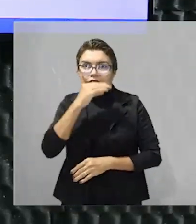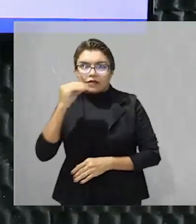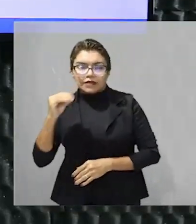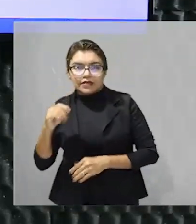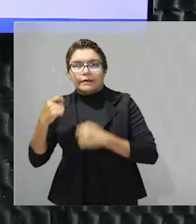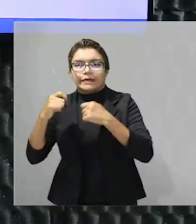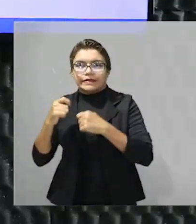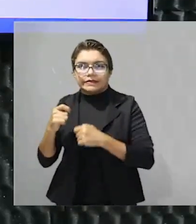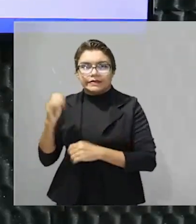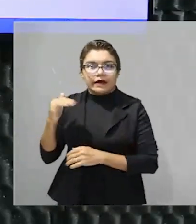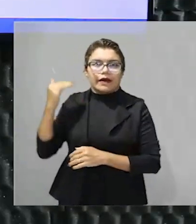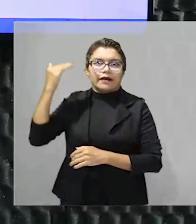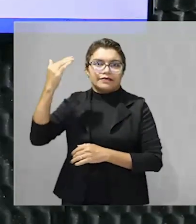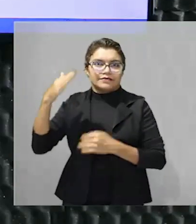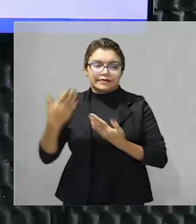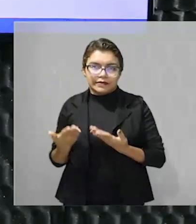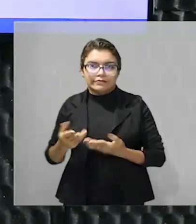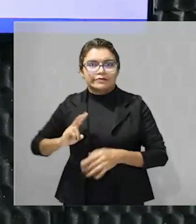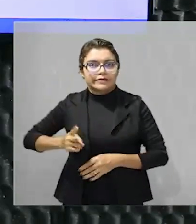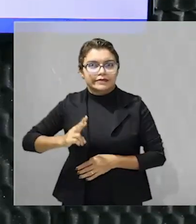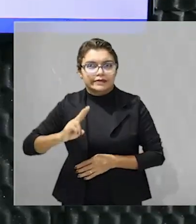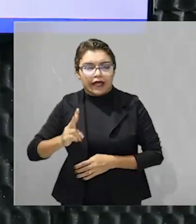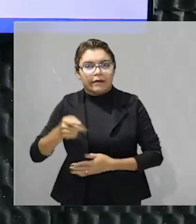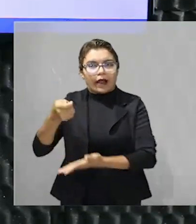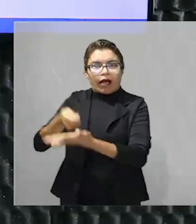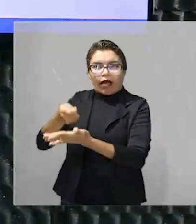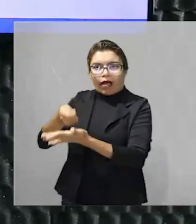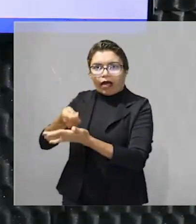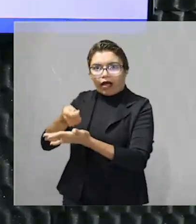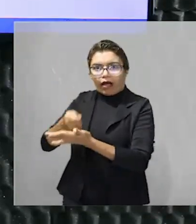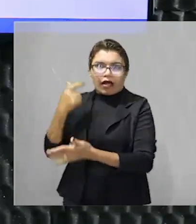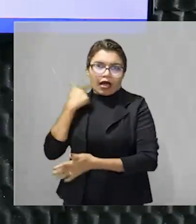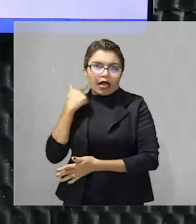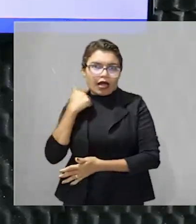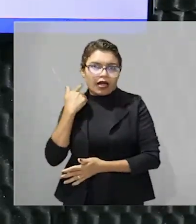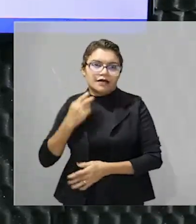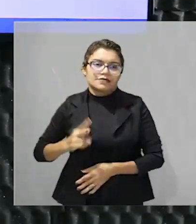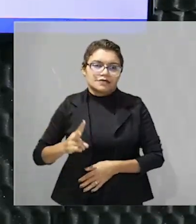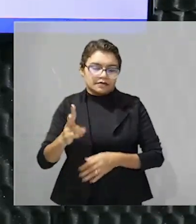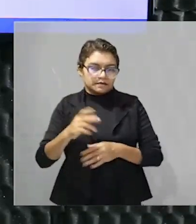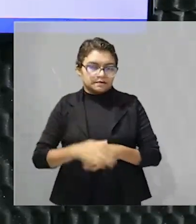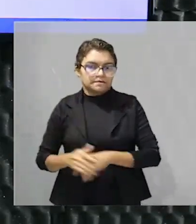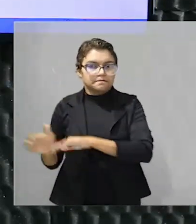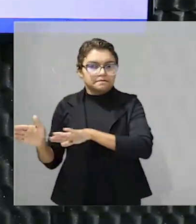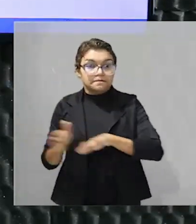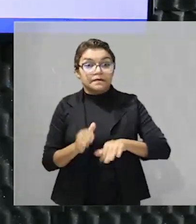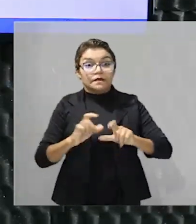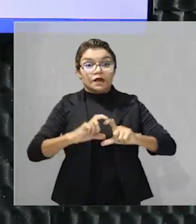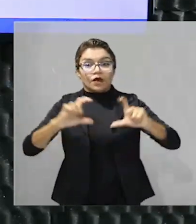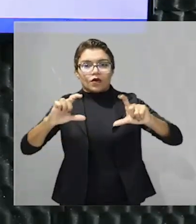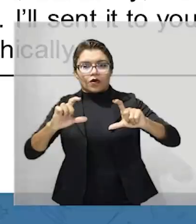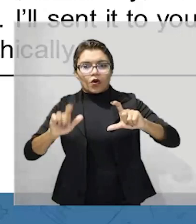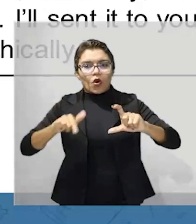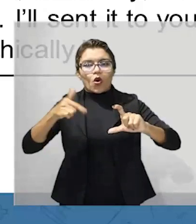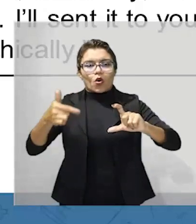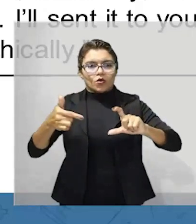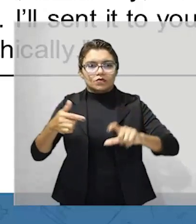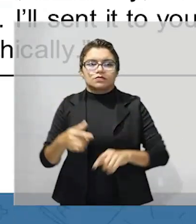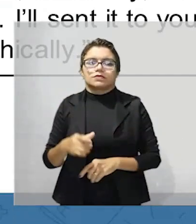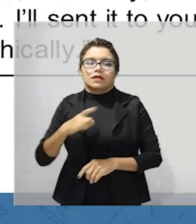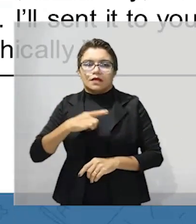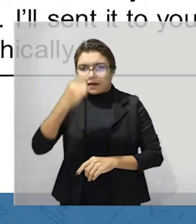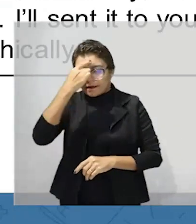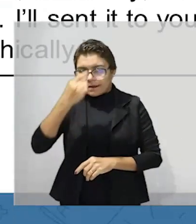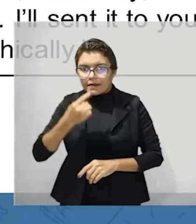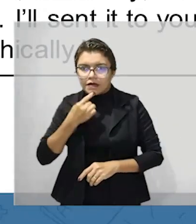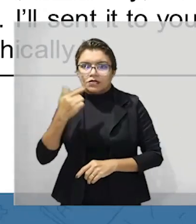algo mais à frente do que ele realmente demonstra. Mais um cartoon, imagem com linguagem